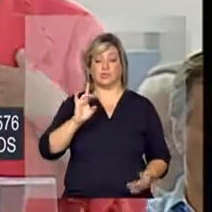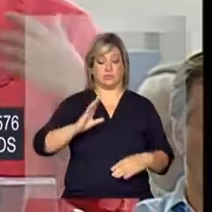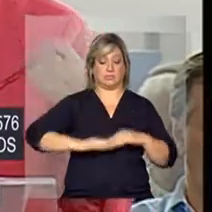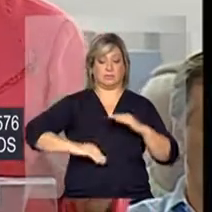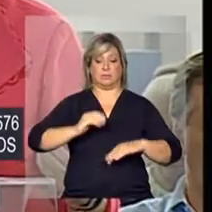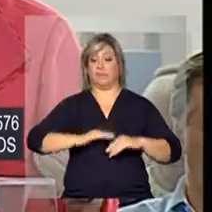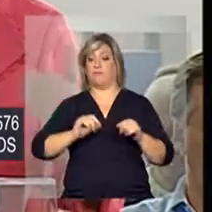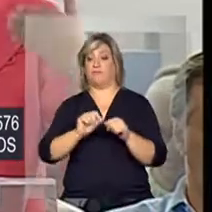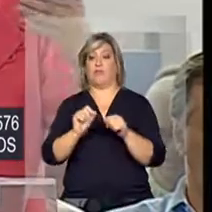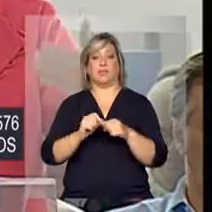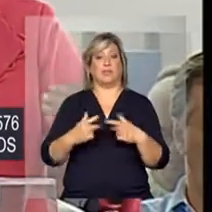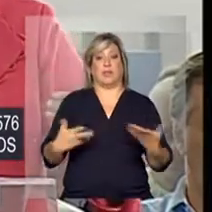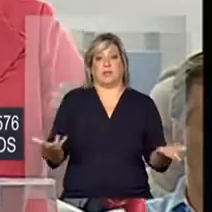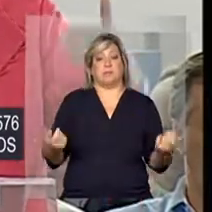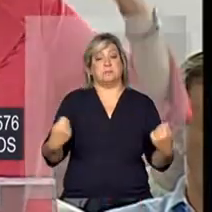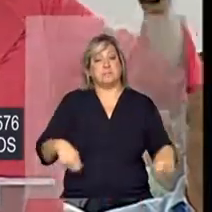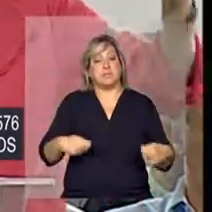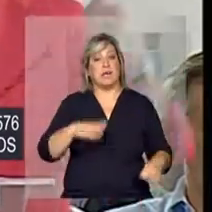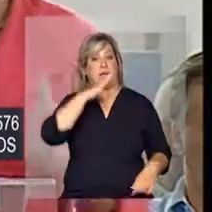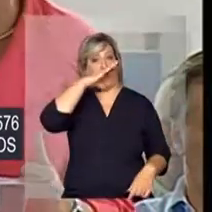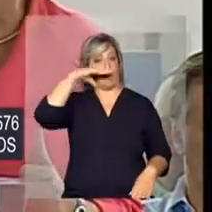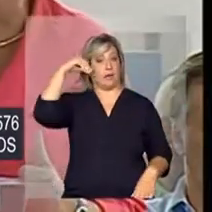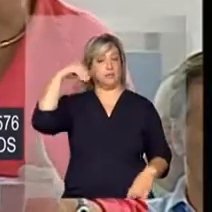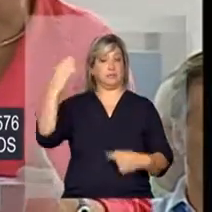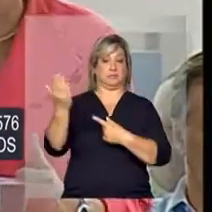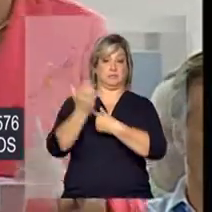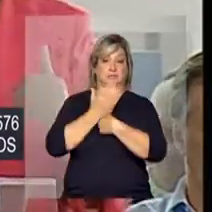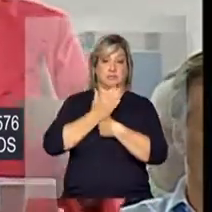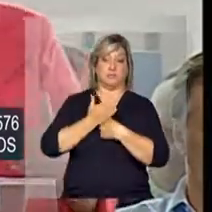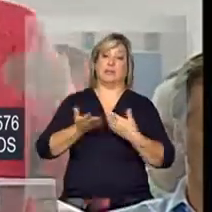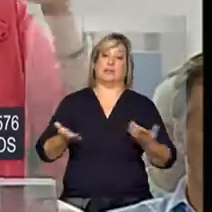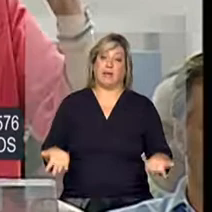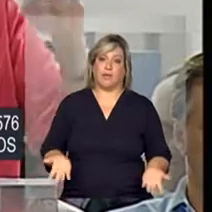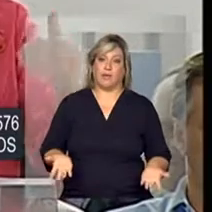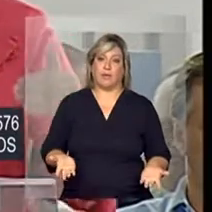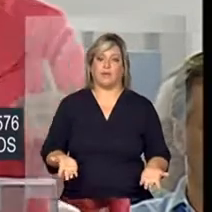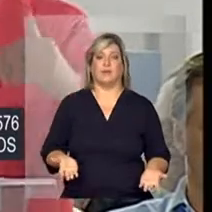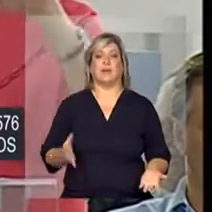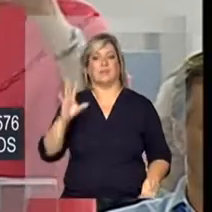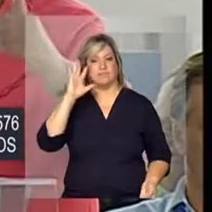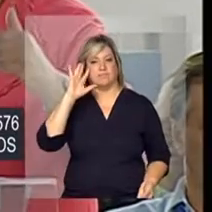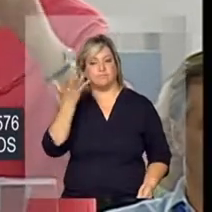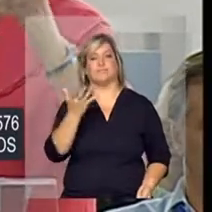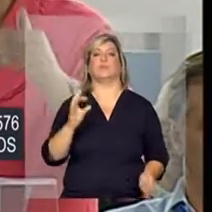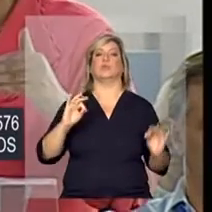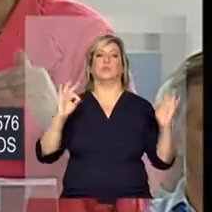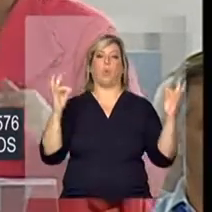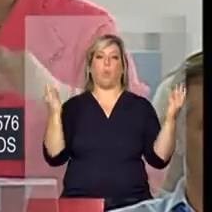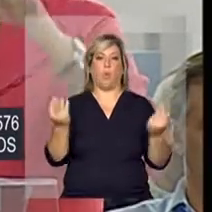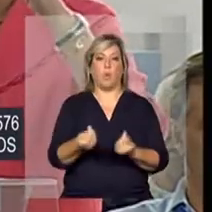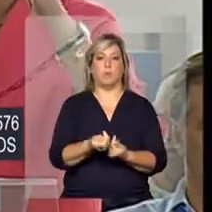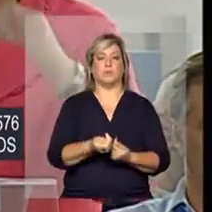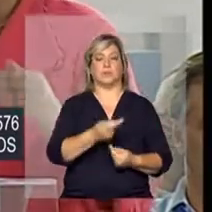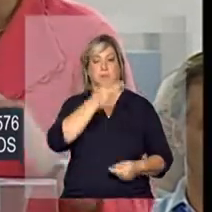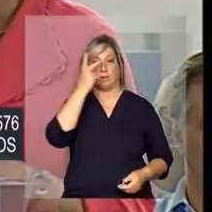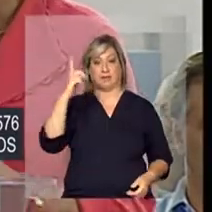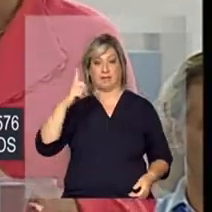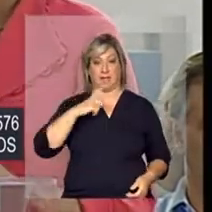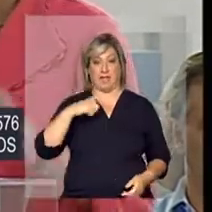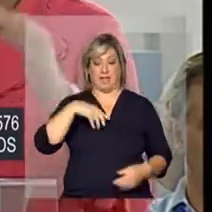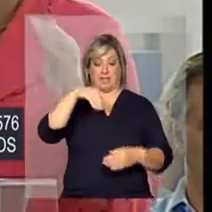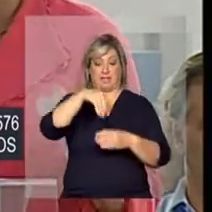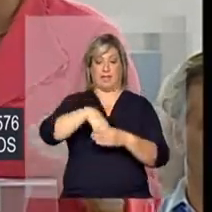coisas sozinhos, eles precisam do apoio da família. Então, resolvemos que todo mundo que